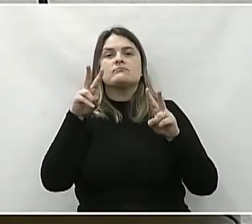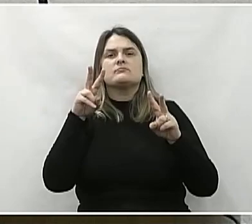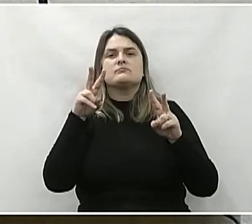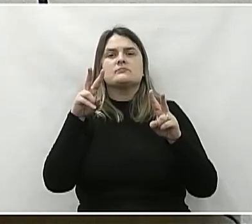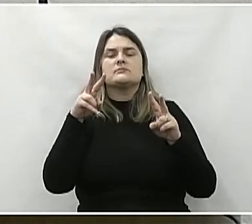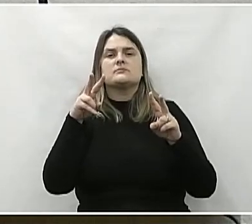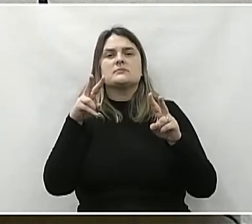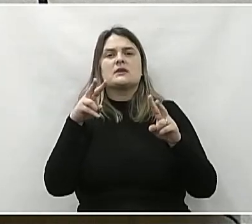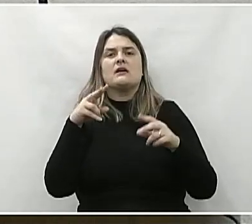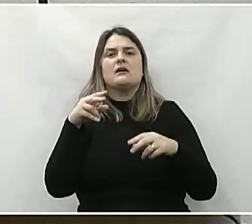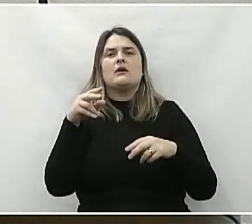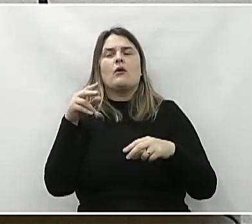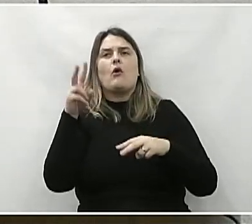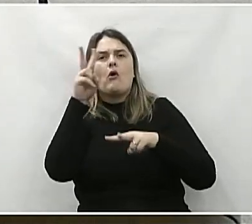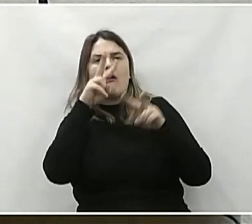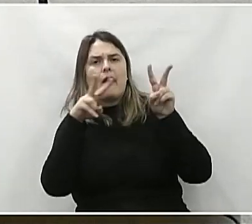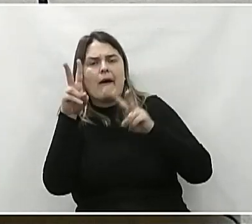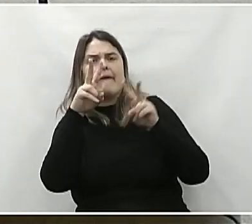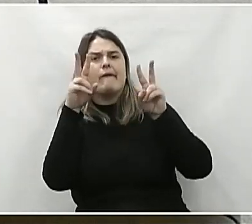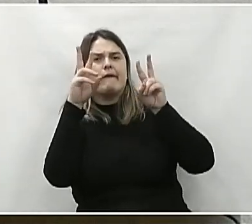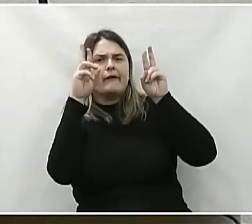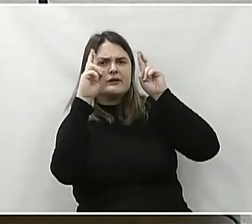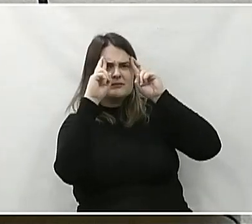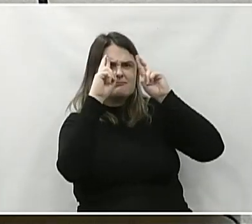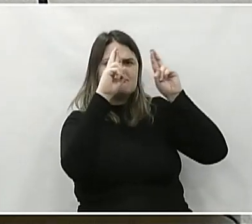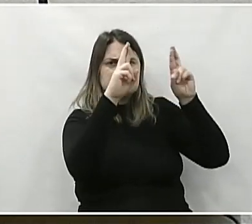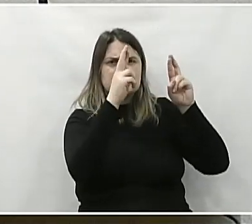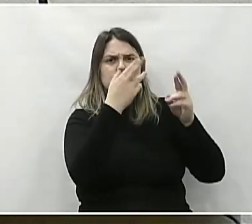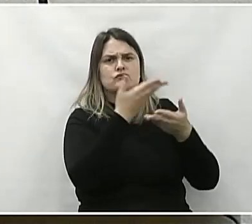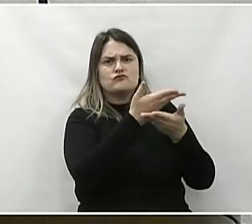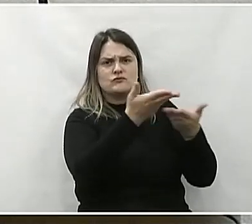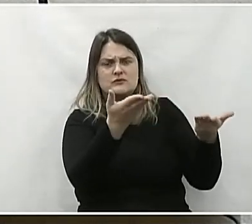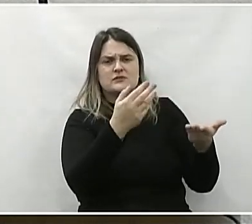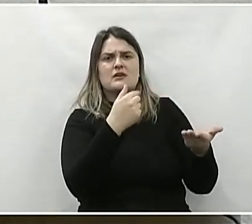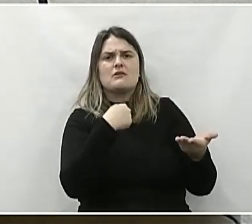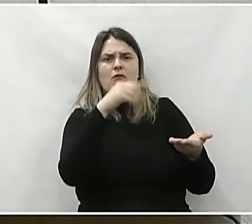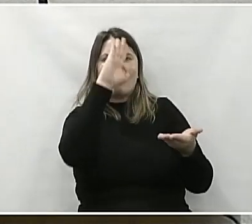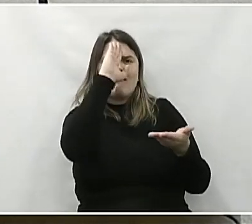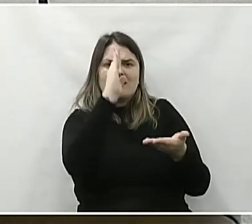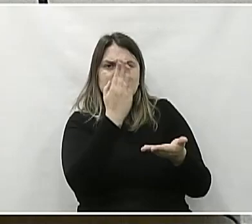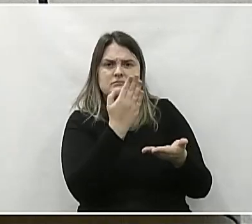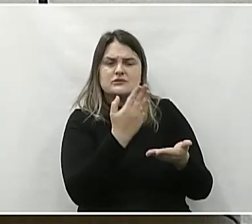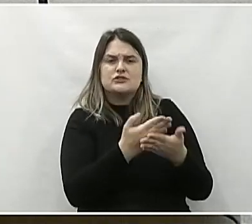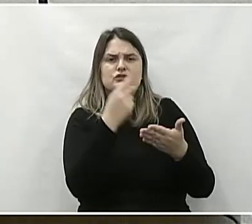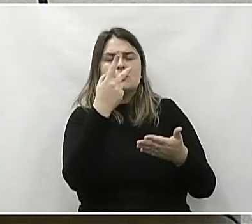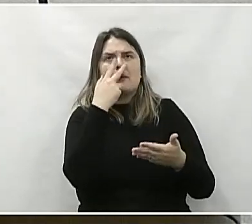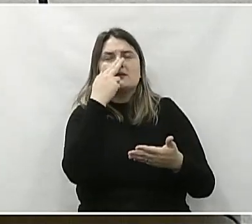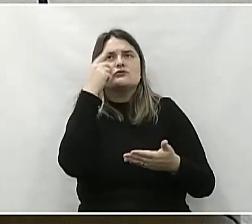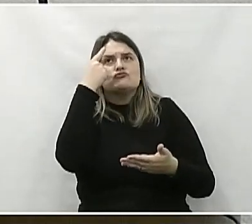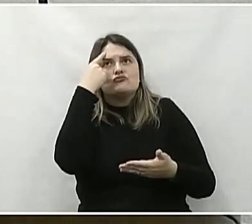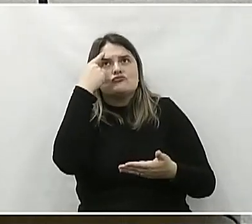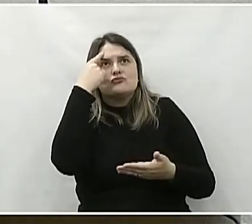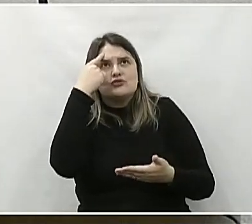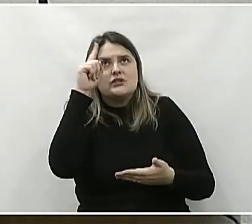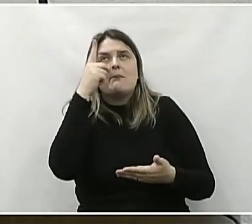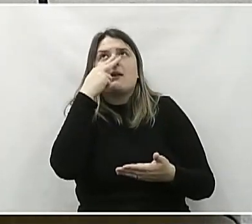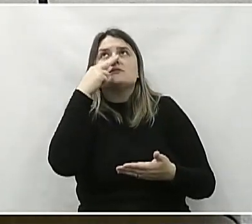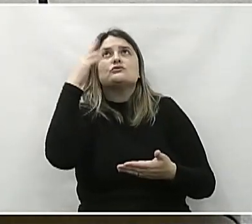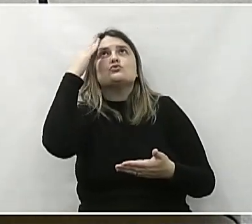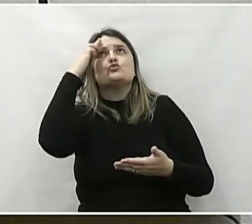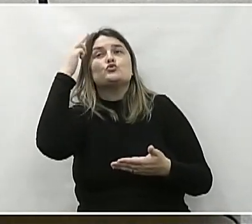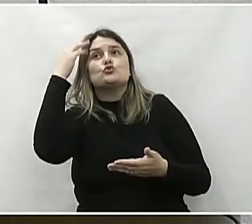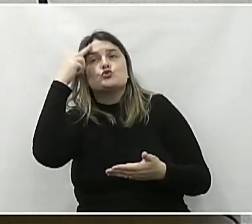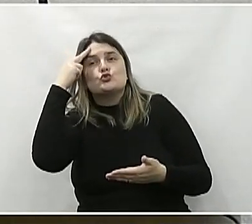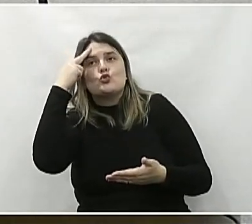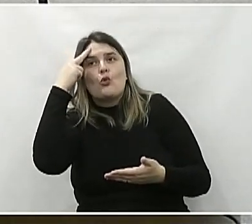figura homem mas o olhar com respeito por vocês e acreditar que um dia esse sonho essa realidade e